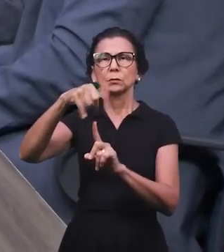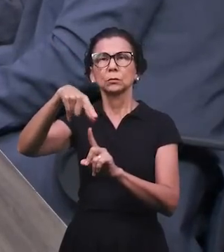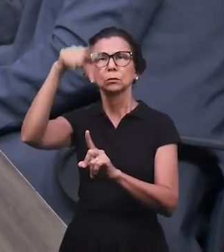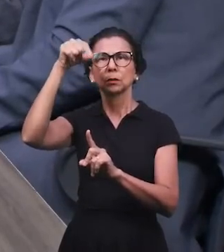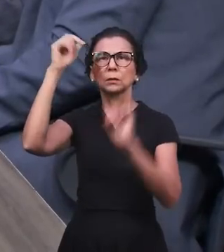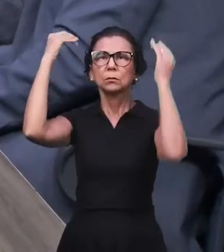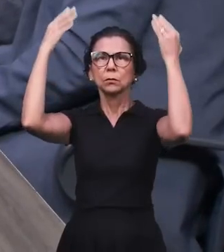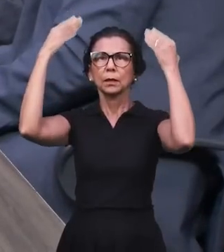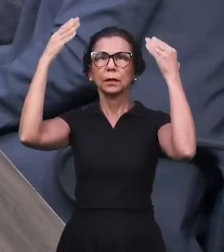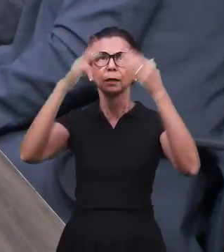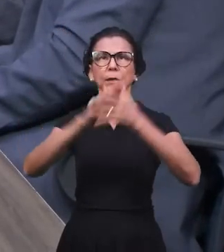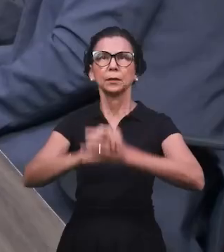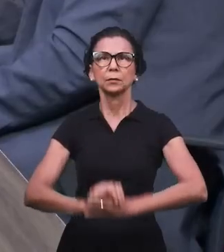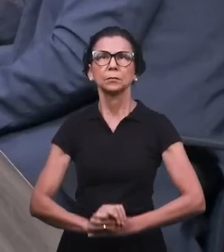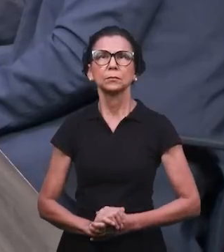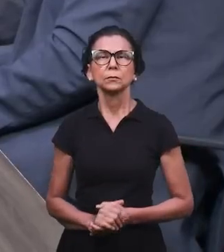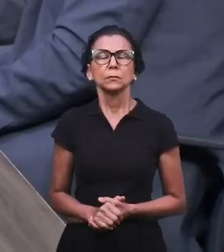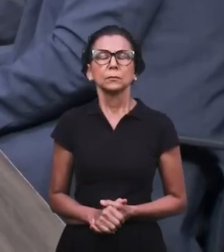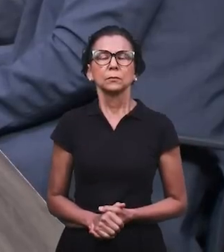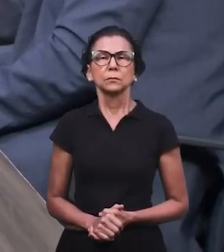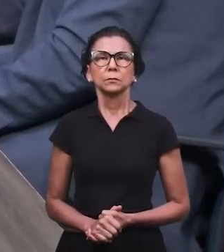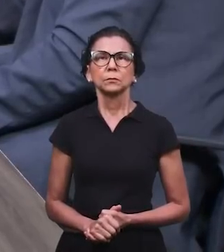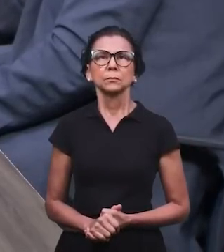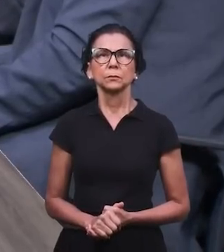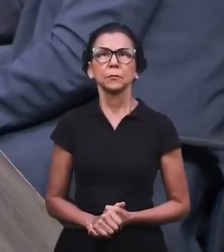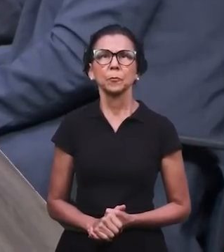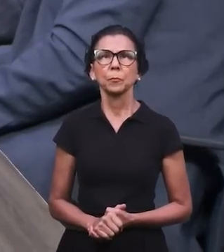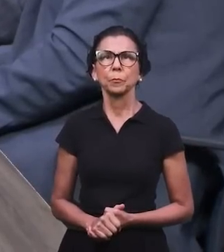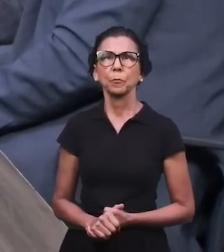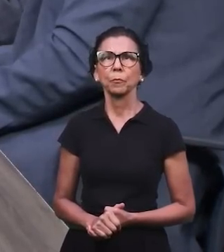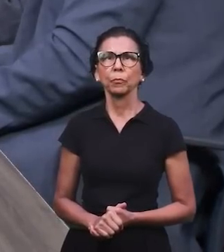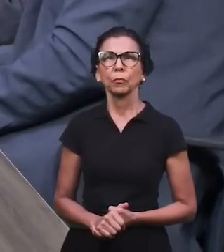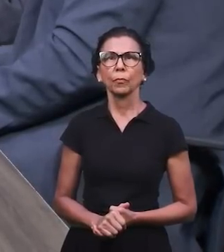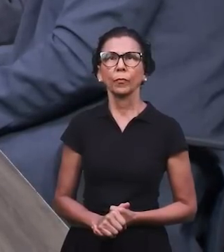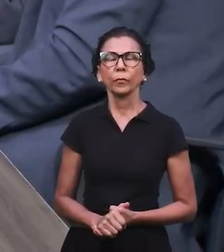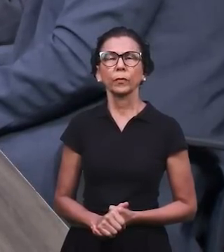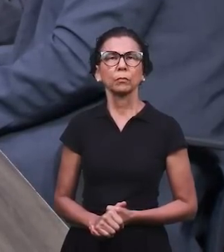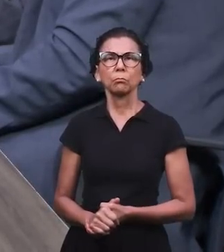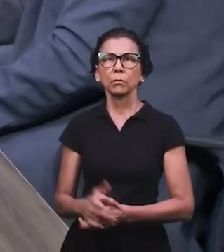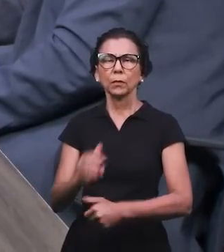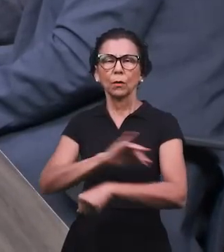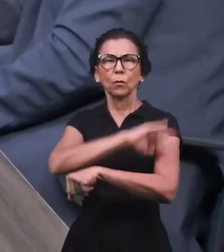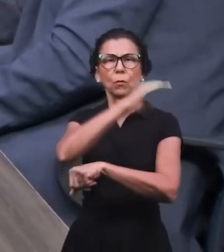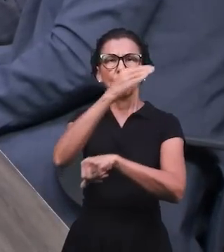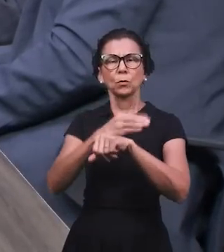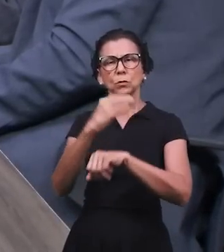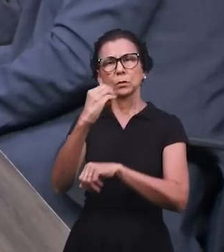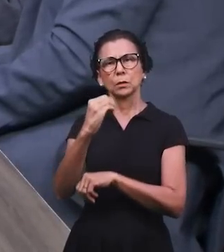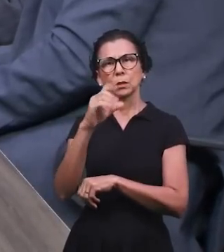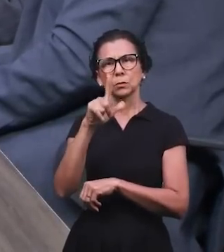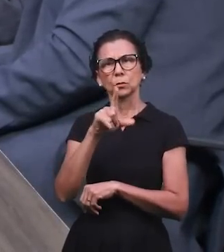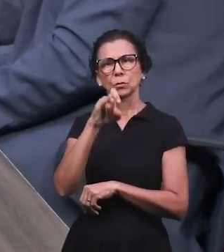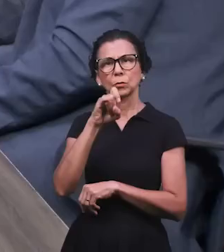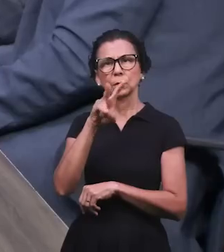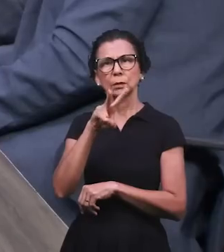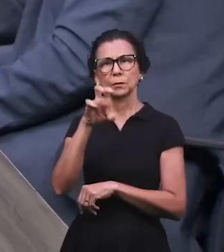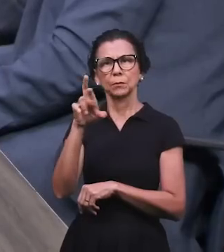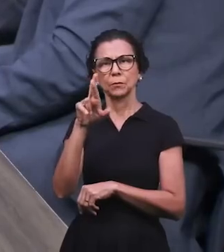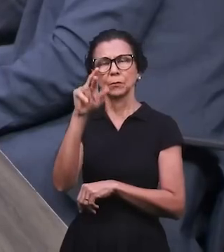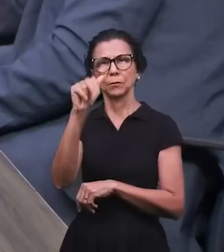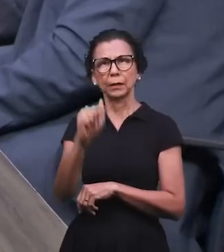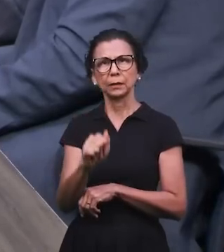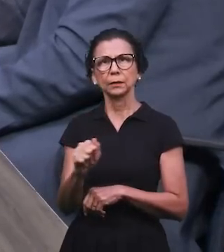Monte das Oliveiras continuou o mesmo. Então nós vemos aqui o muro do templo. Então